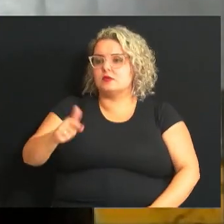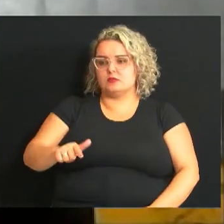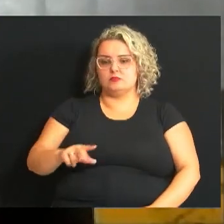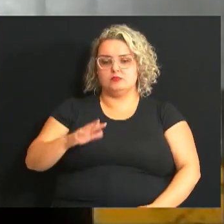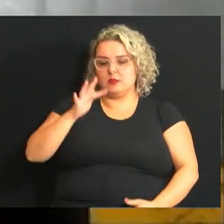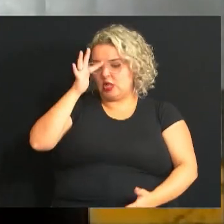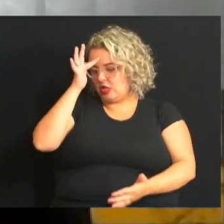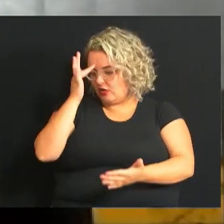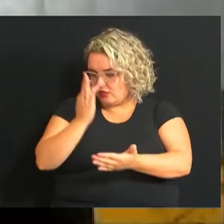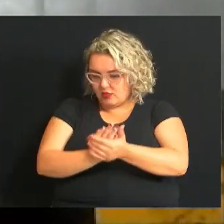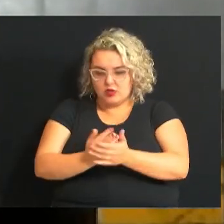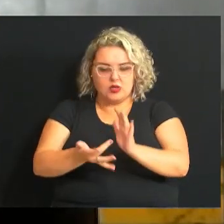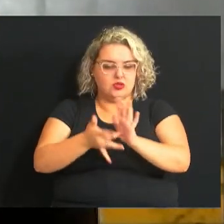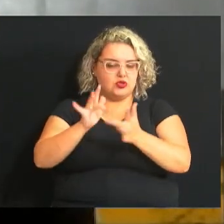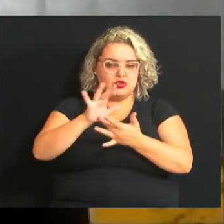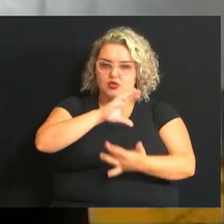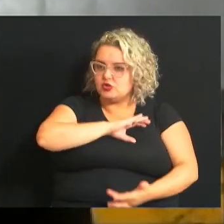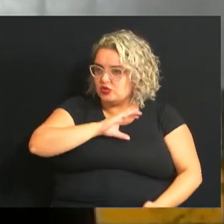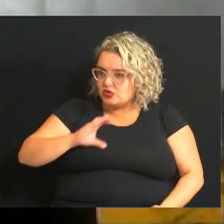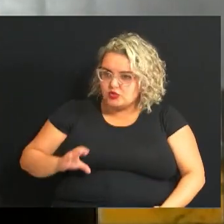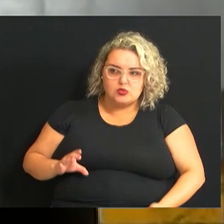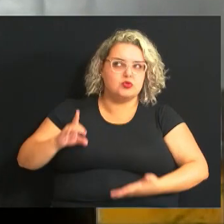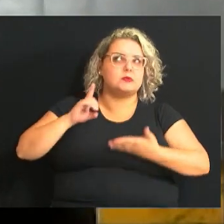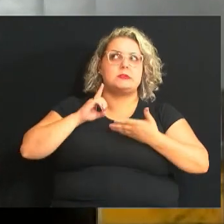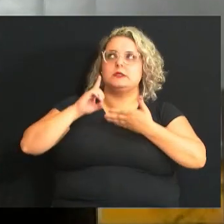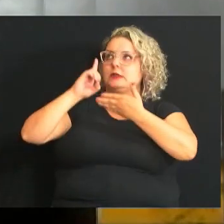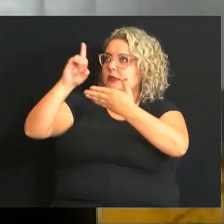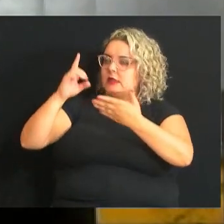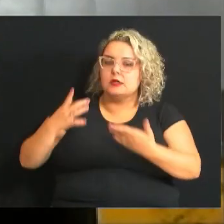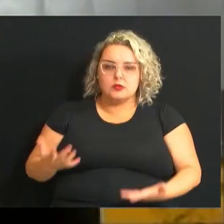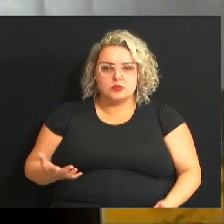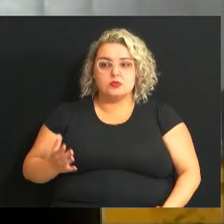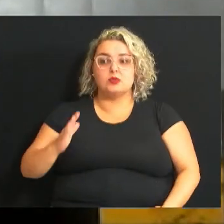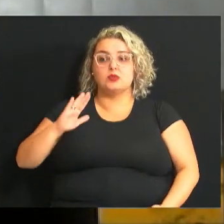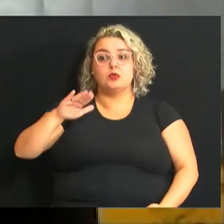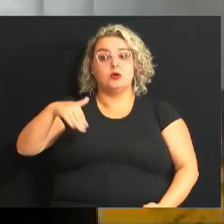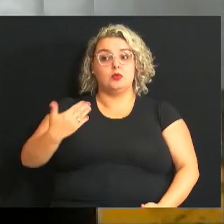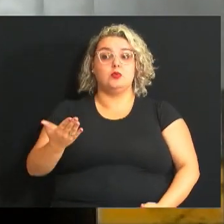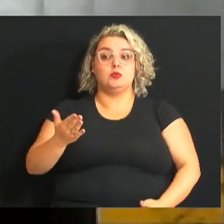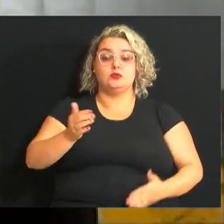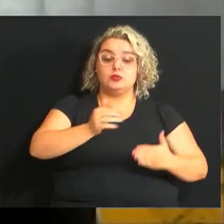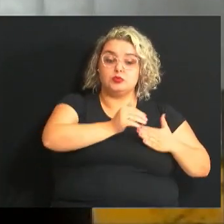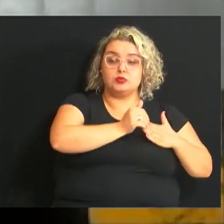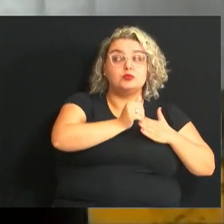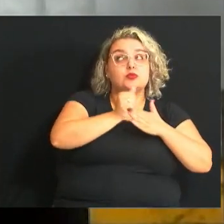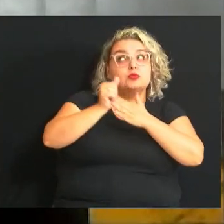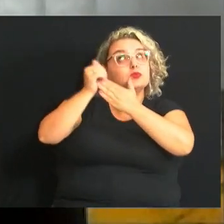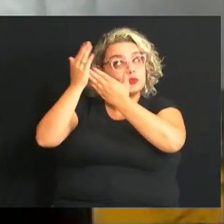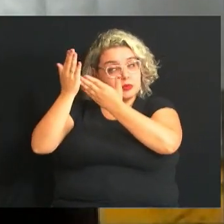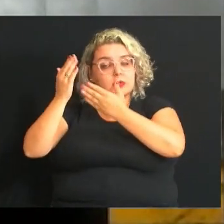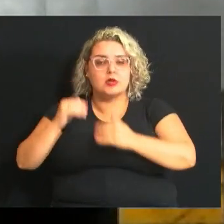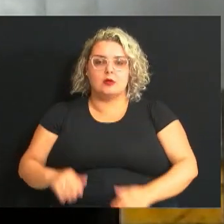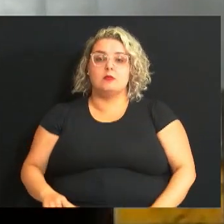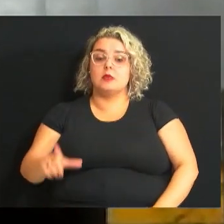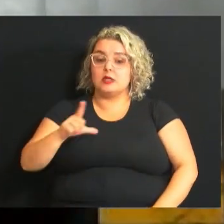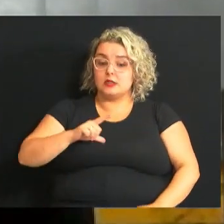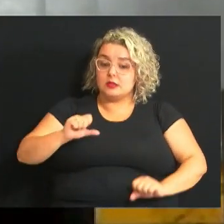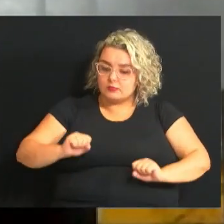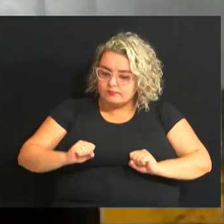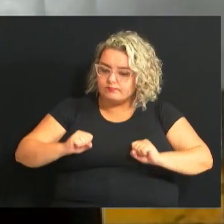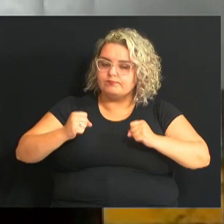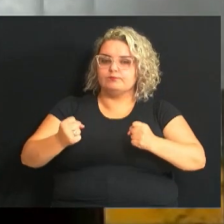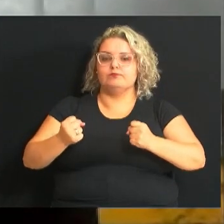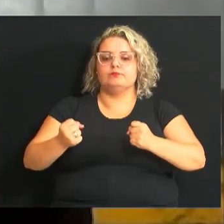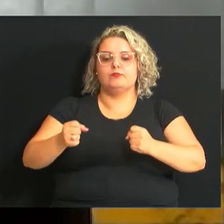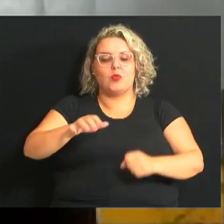forte em Jesus Cristo, em Deus, como nosso guia, né? Porque para a gente ter ânimo num cenário sem ânimo,